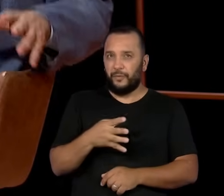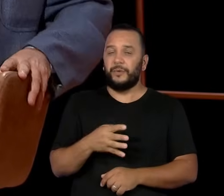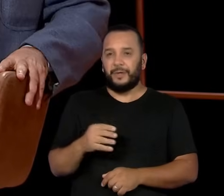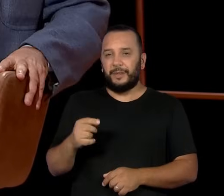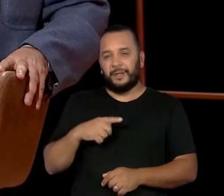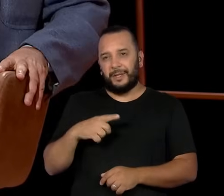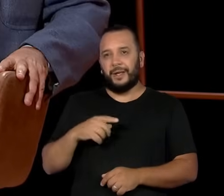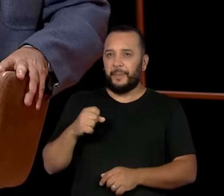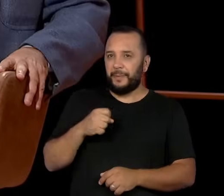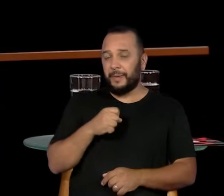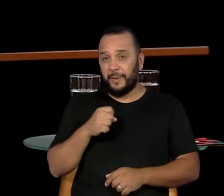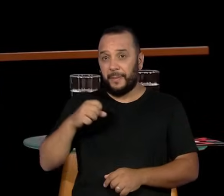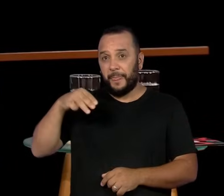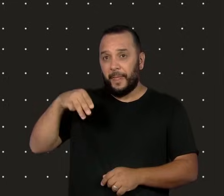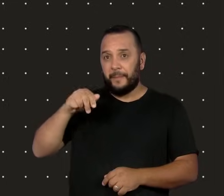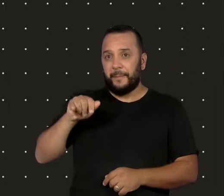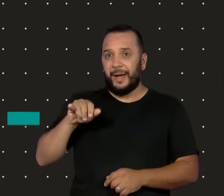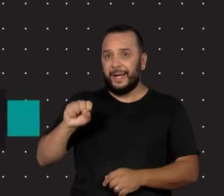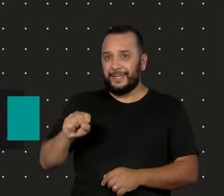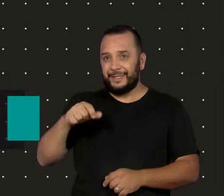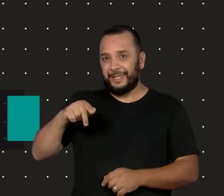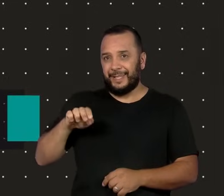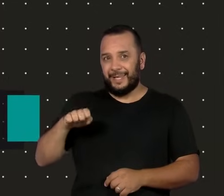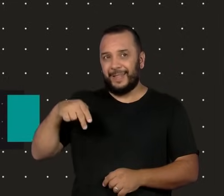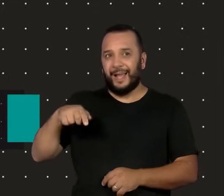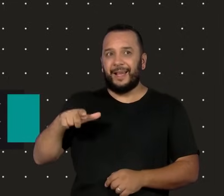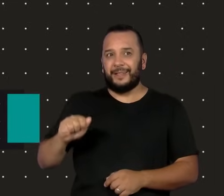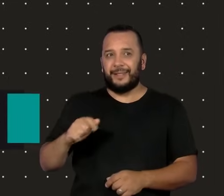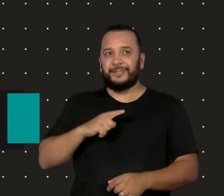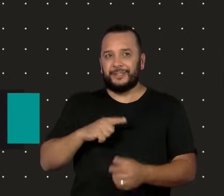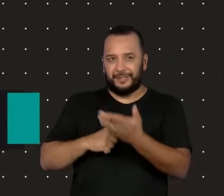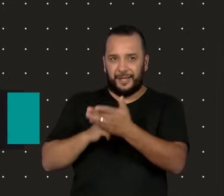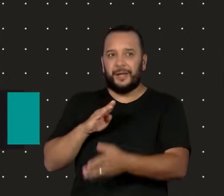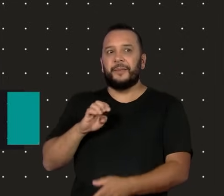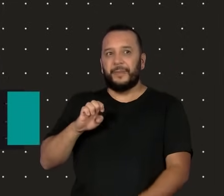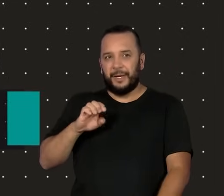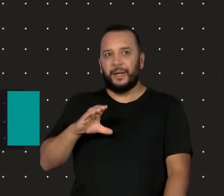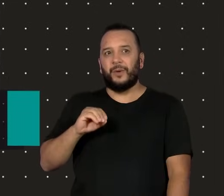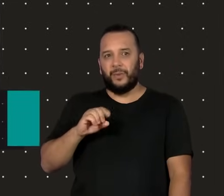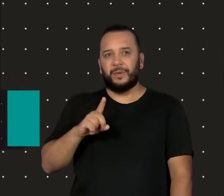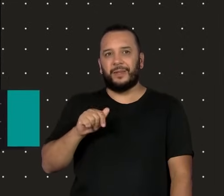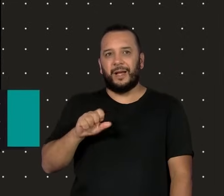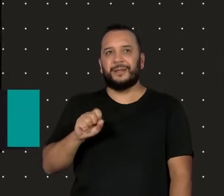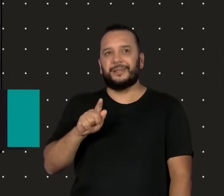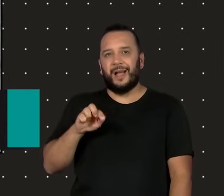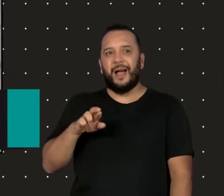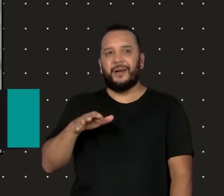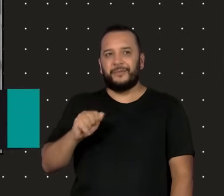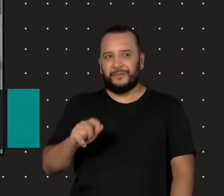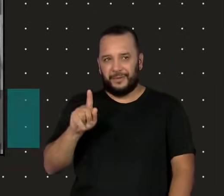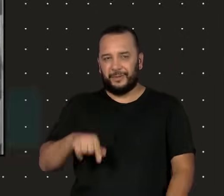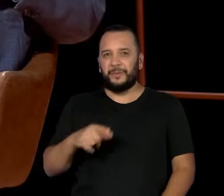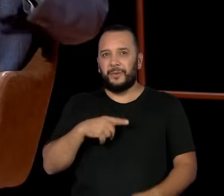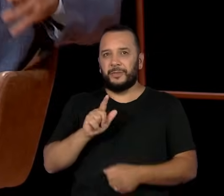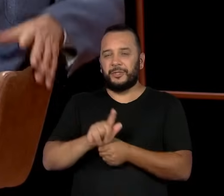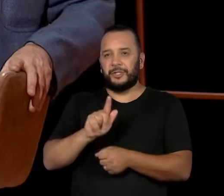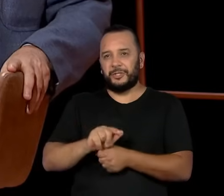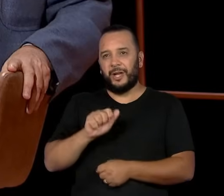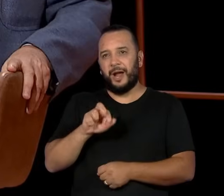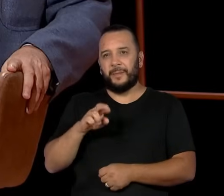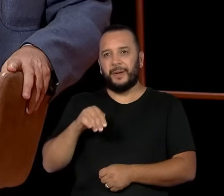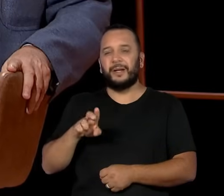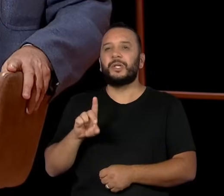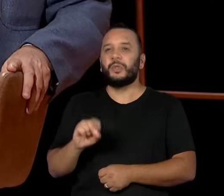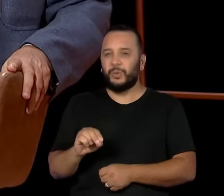né? O Beco das Garrafas, né? O Beco das Garrafas, é. E onde o gerente era o Armando Pitigliani, que foi produtor